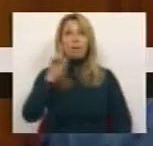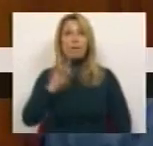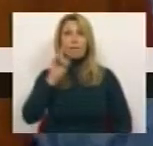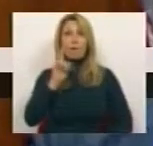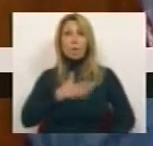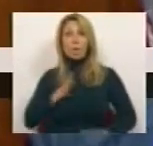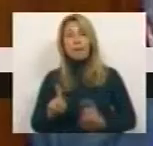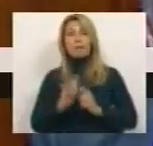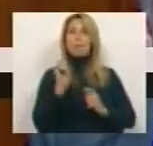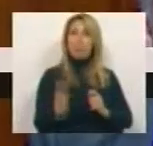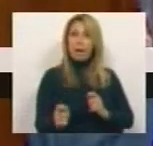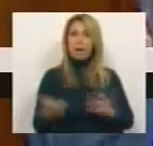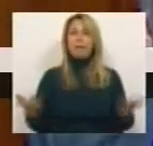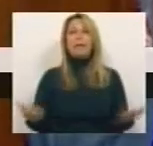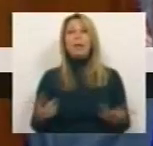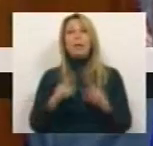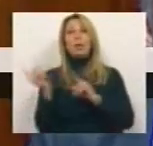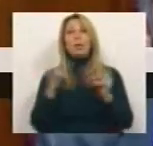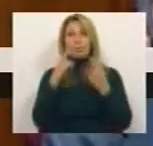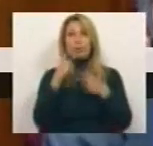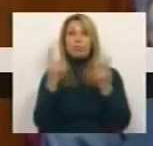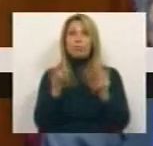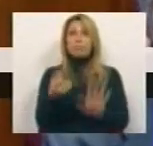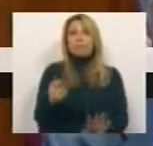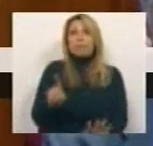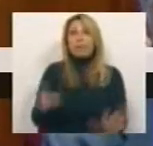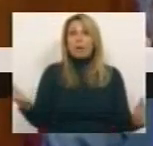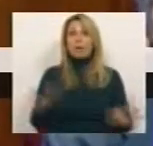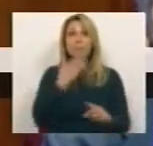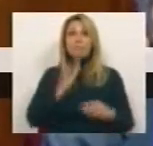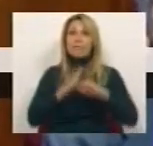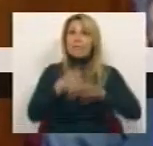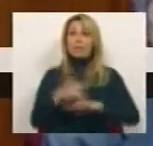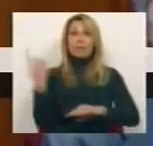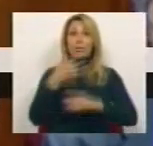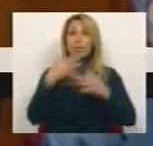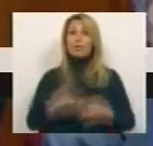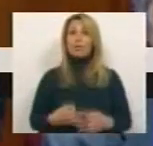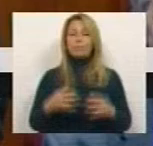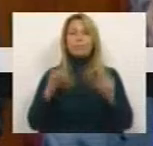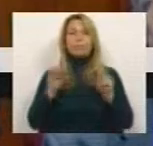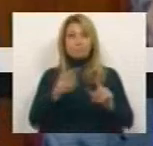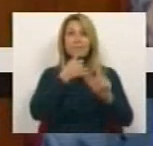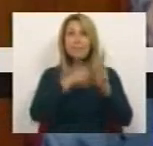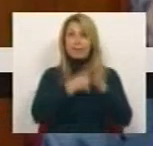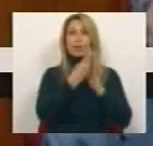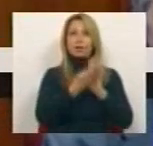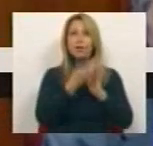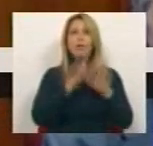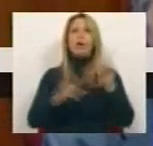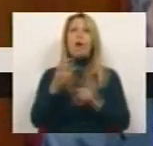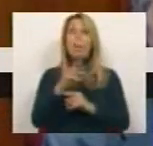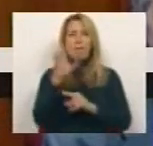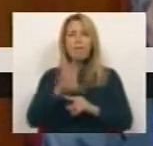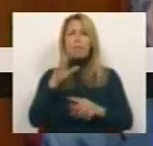próprios passes. O transporte público fica assim mais barato e mais acessível para todos. Com estas decisões, aumentamos de